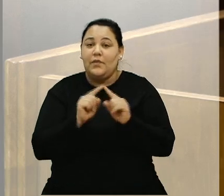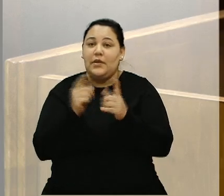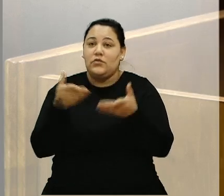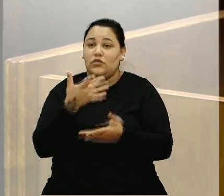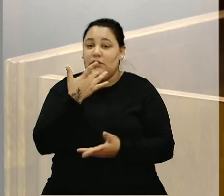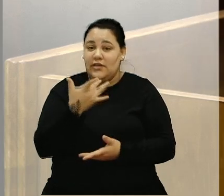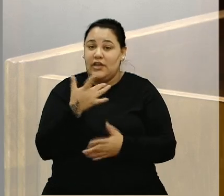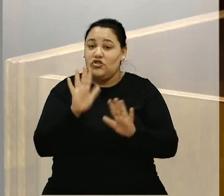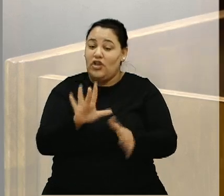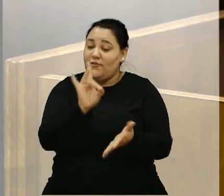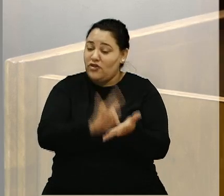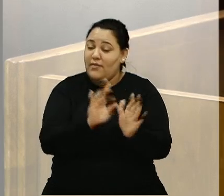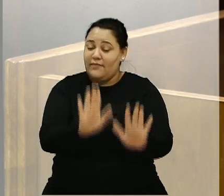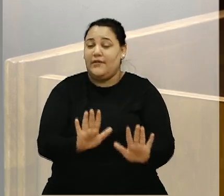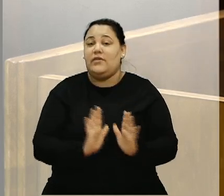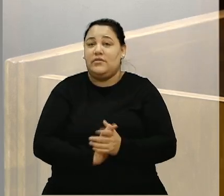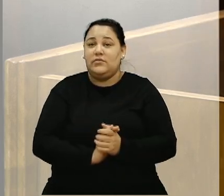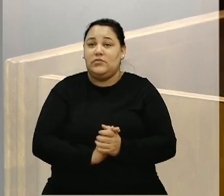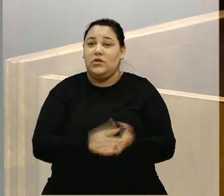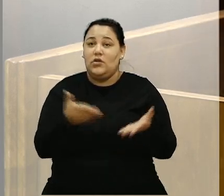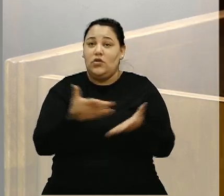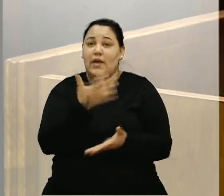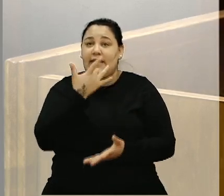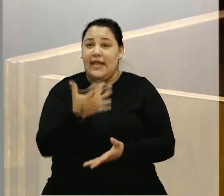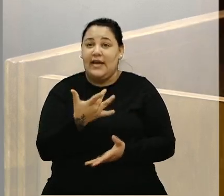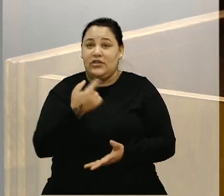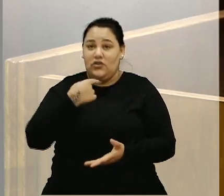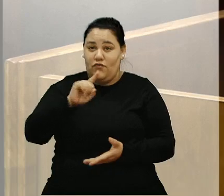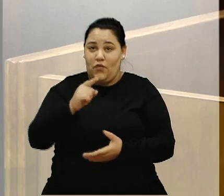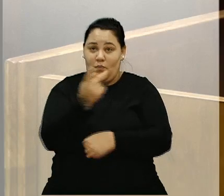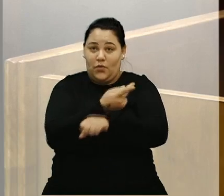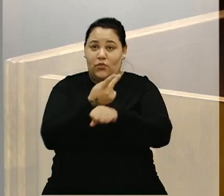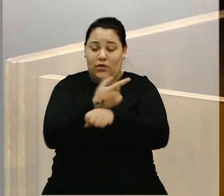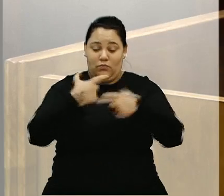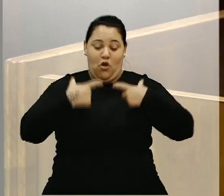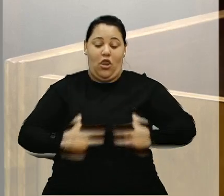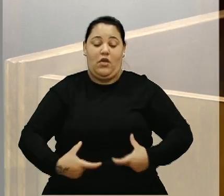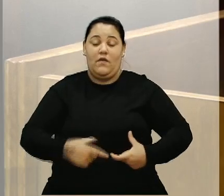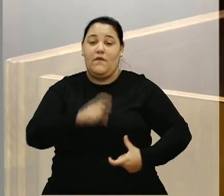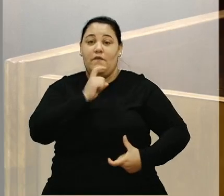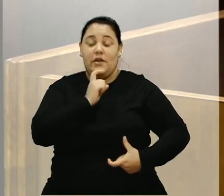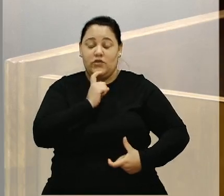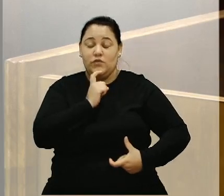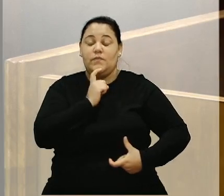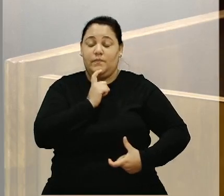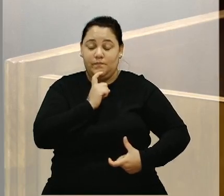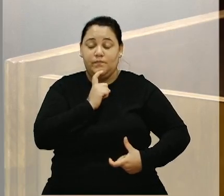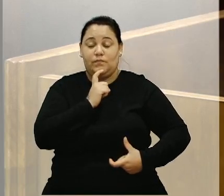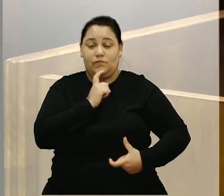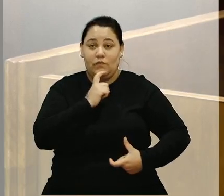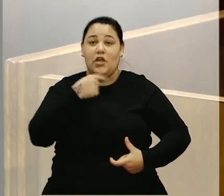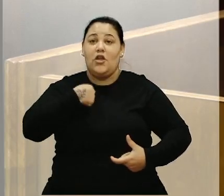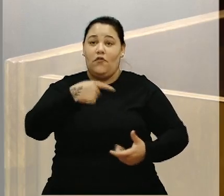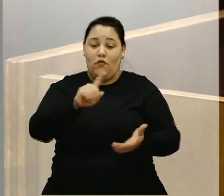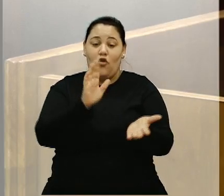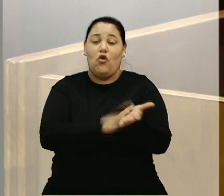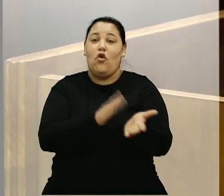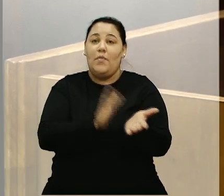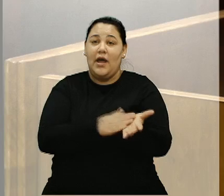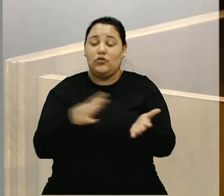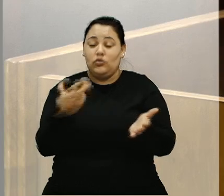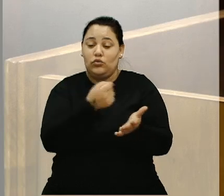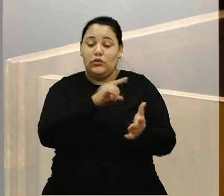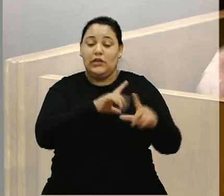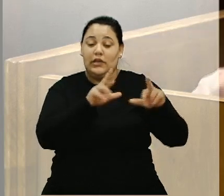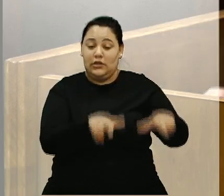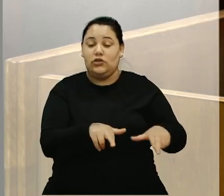deixar aqui registrado. Hoje de tarde eu vou atrás dos coletes verdes lá e eu vou lá cobrar tudo que tem na região.